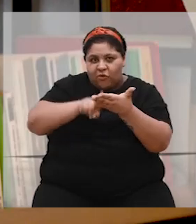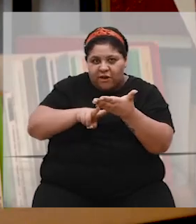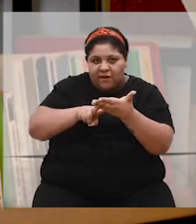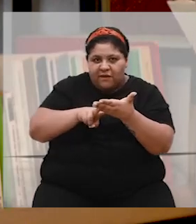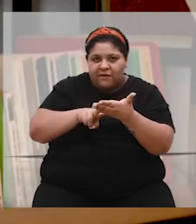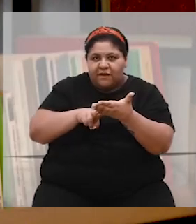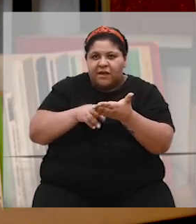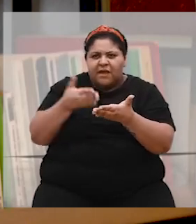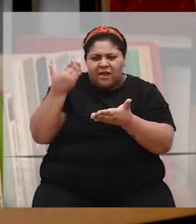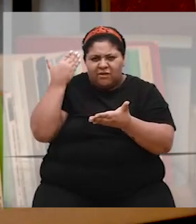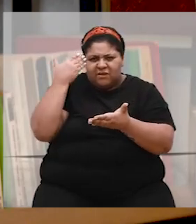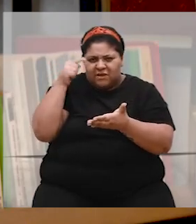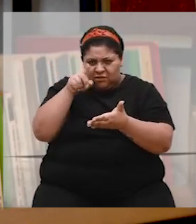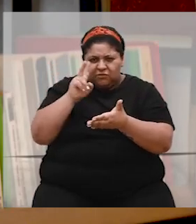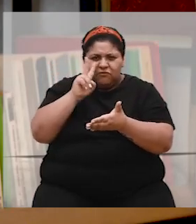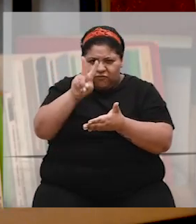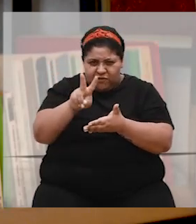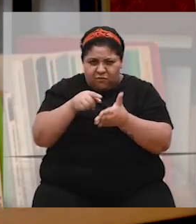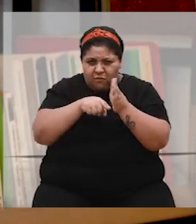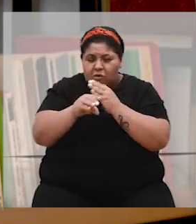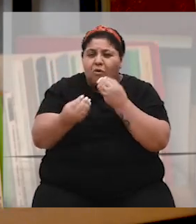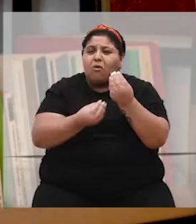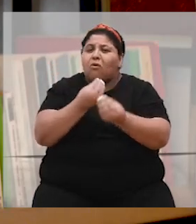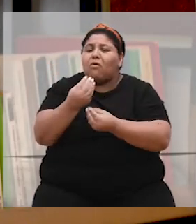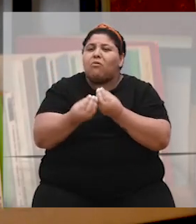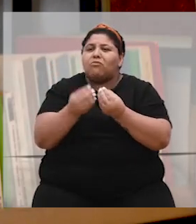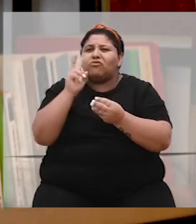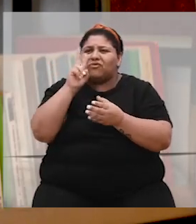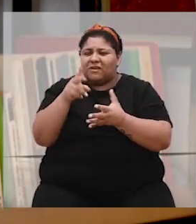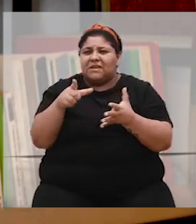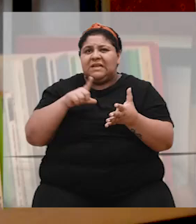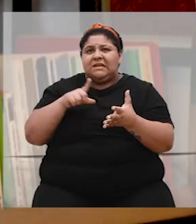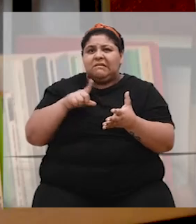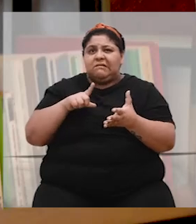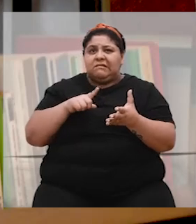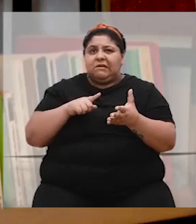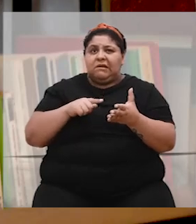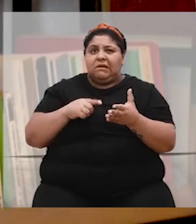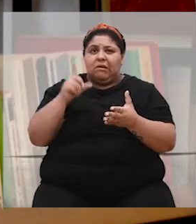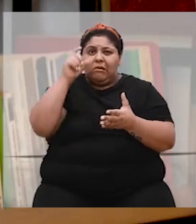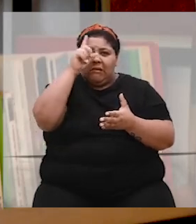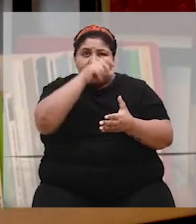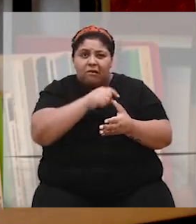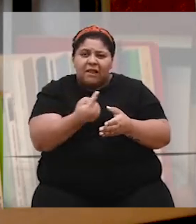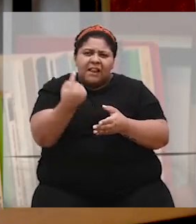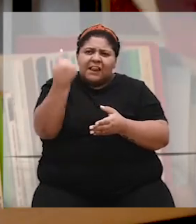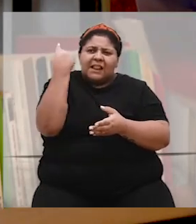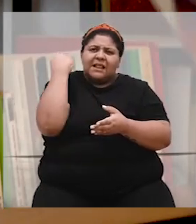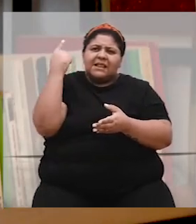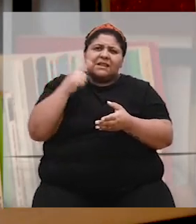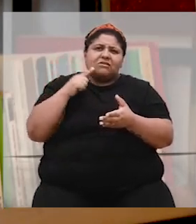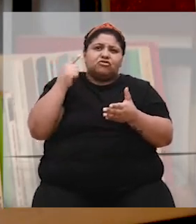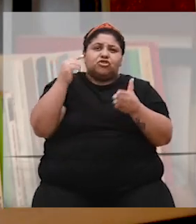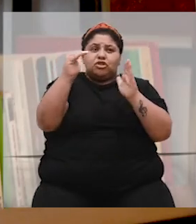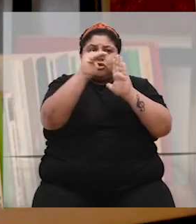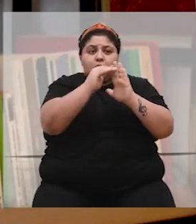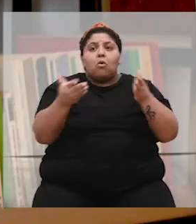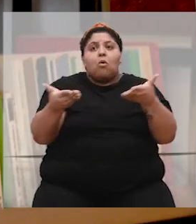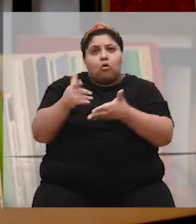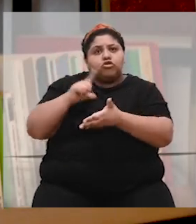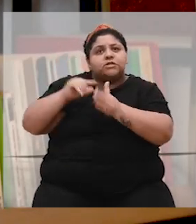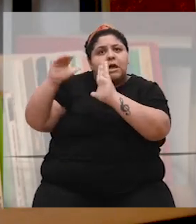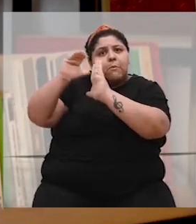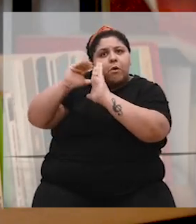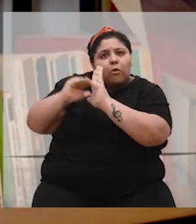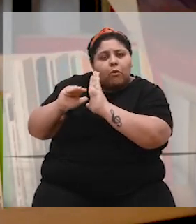eu sei que você já acessou a ela, como é que tu enxerga isso? Porque assim, a gente tem um paradoxo. No teu tempo de criança não tinham tantos